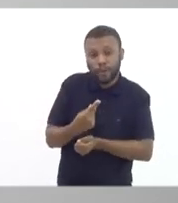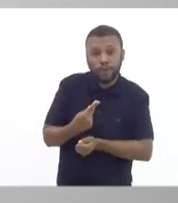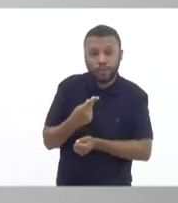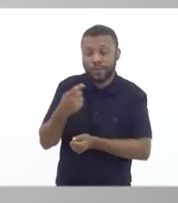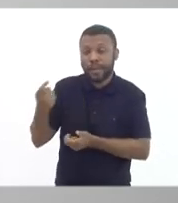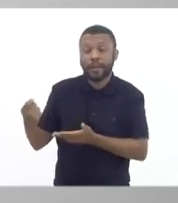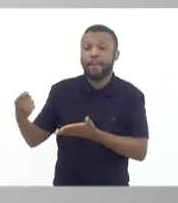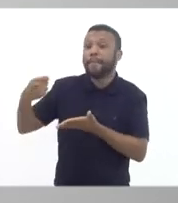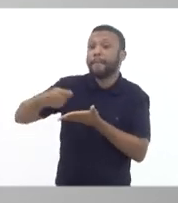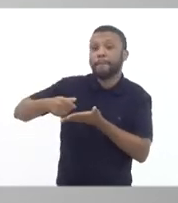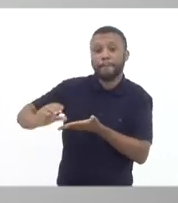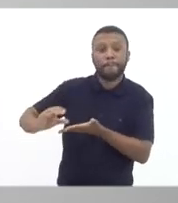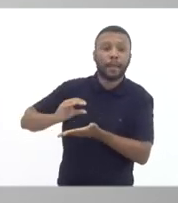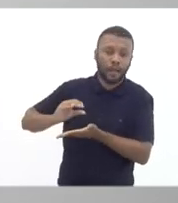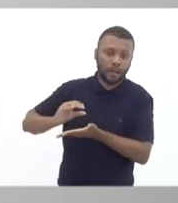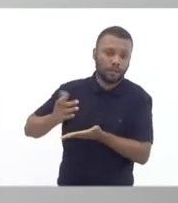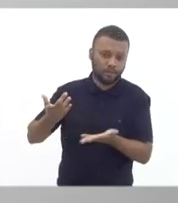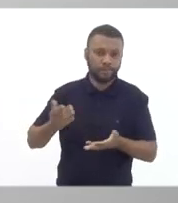por isso. E,